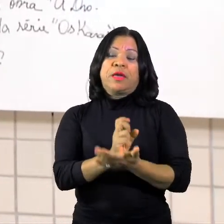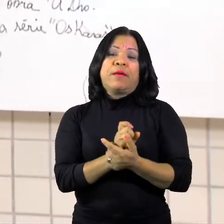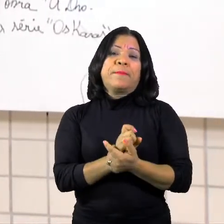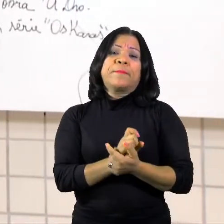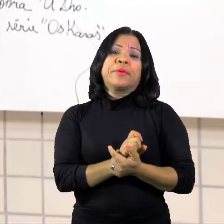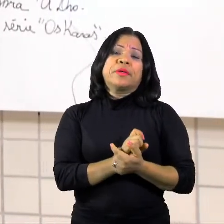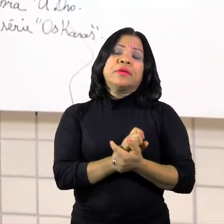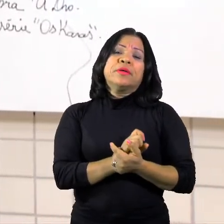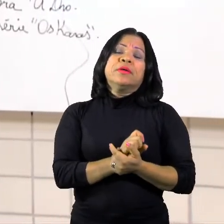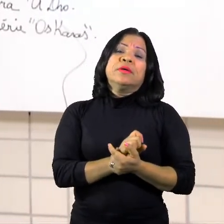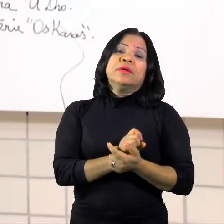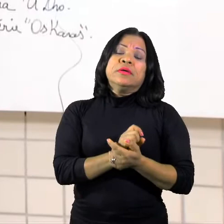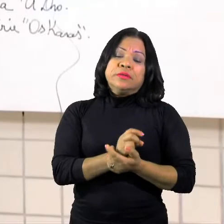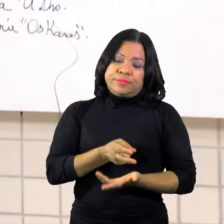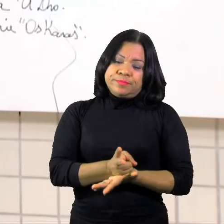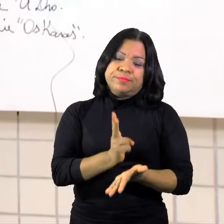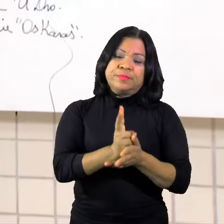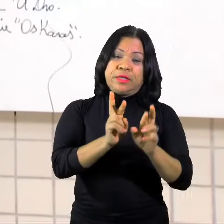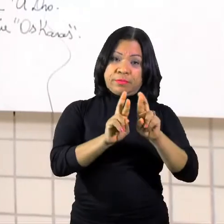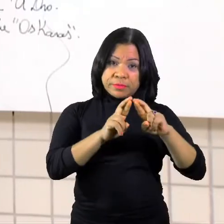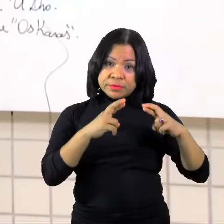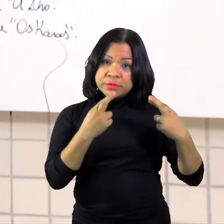se reuniam